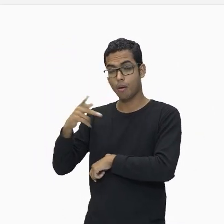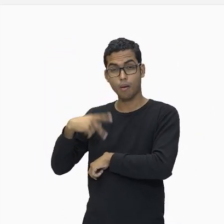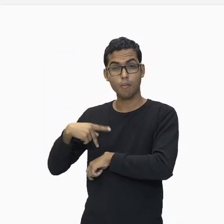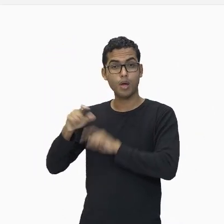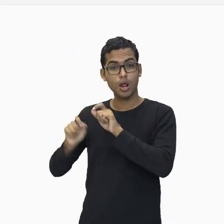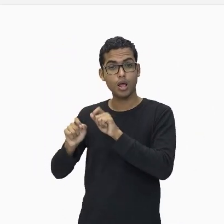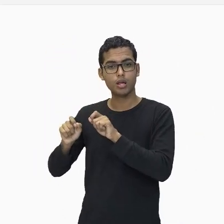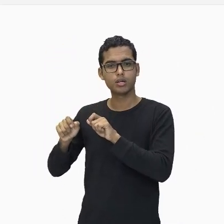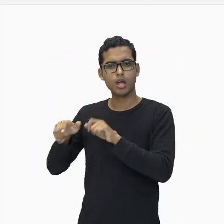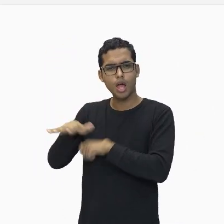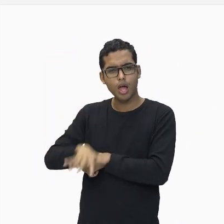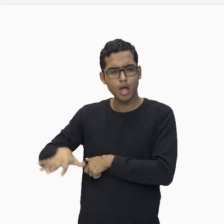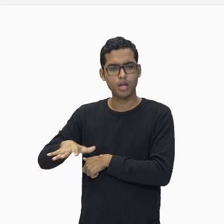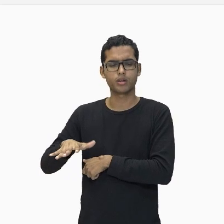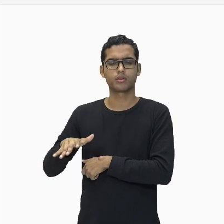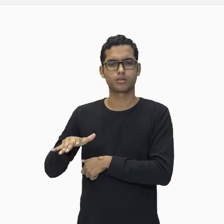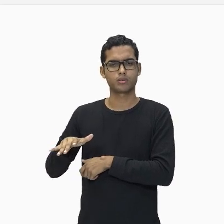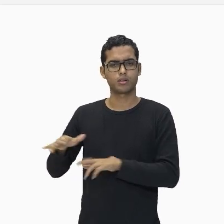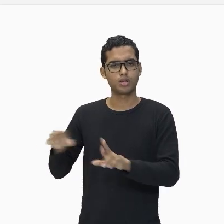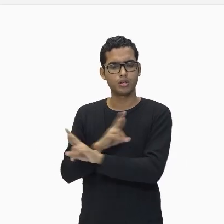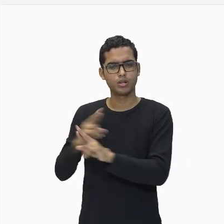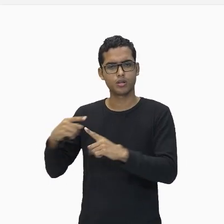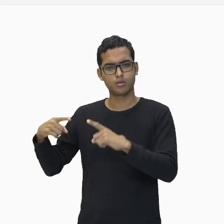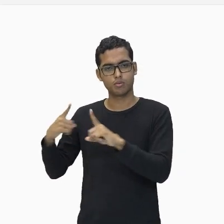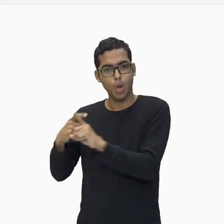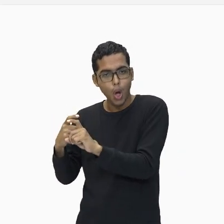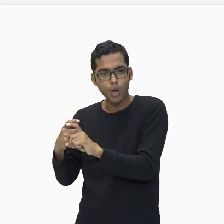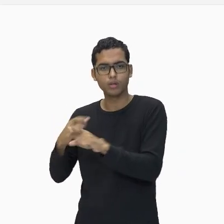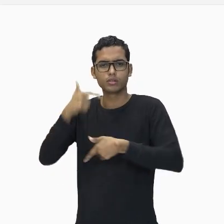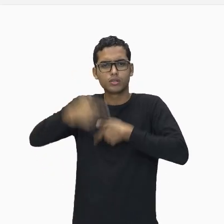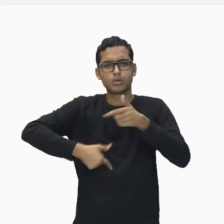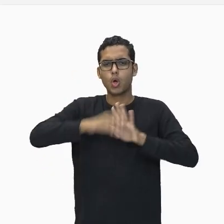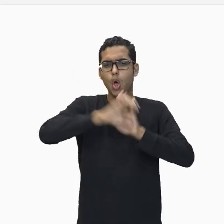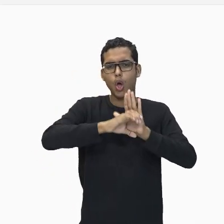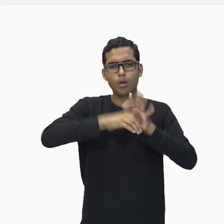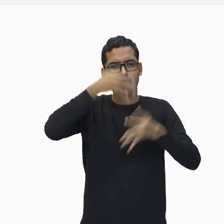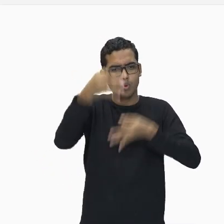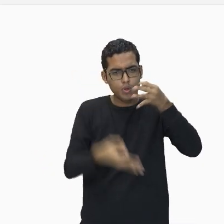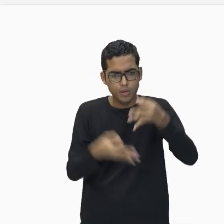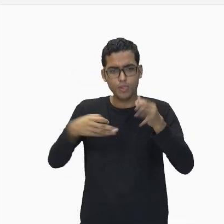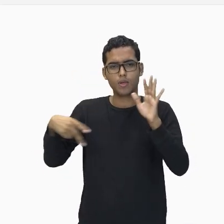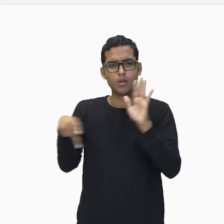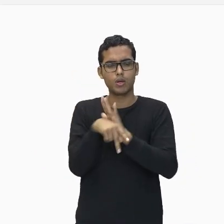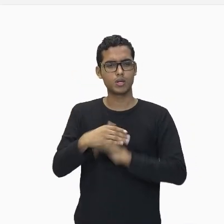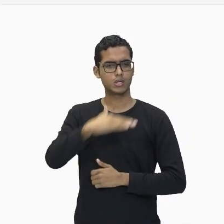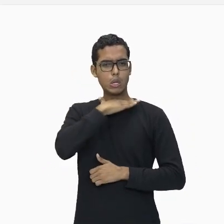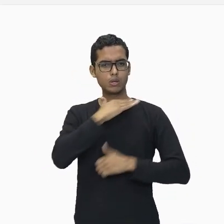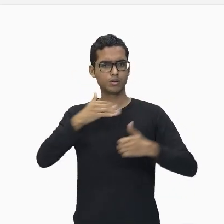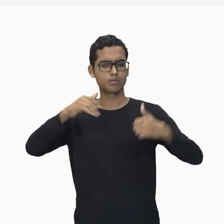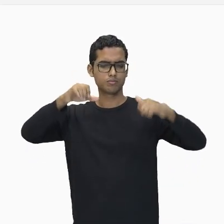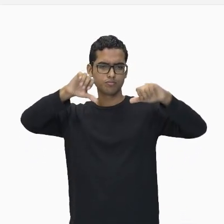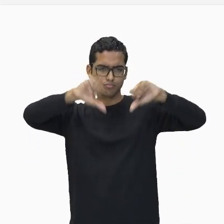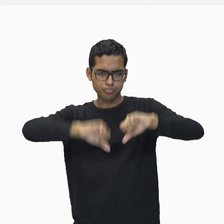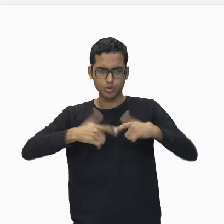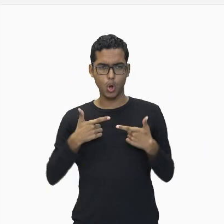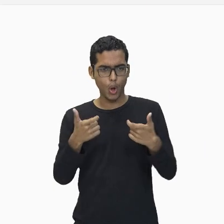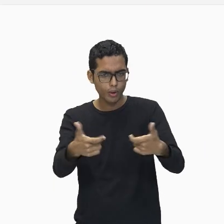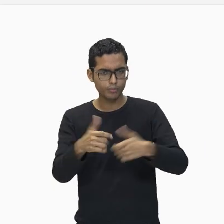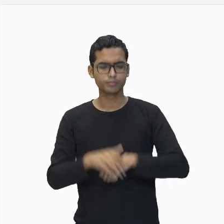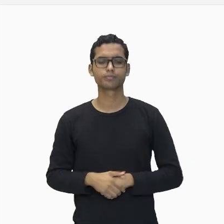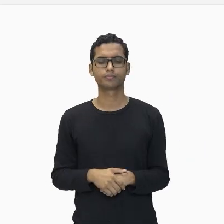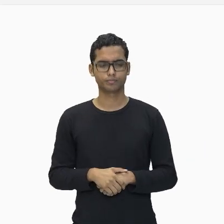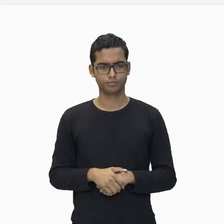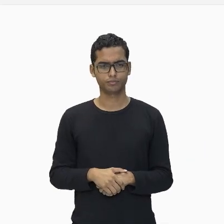de Nuremberg, galera, trabalhando com o conceito jurídico inédito de crime de guerra. O chamado Tribunal